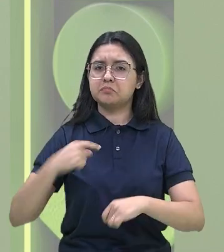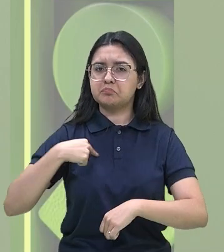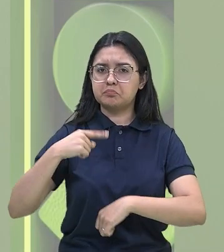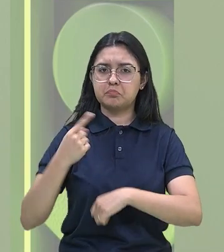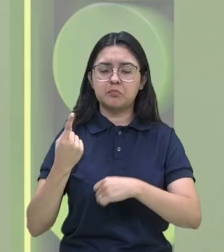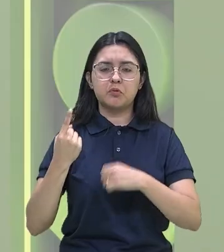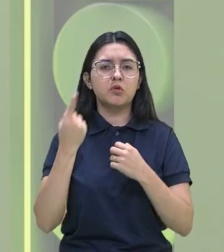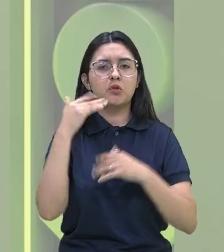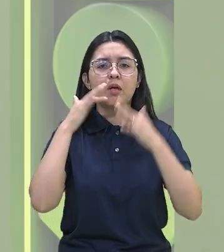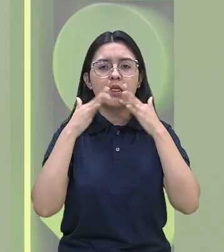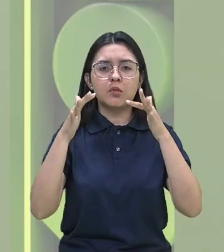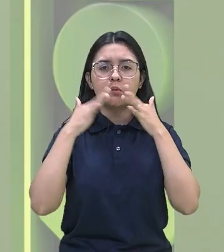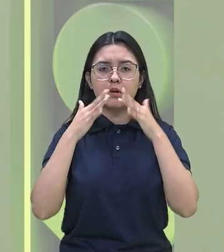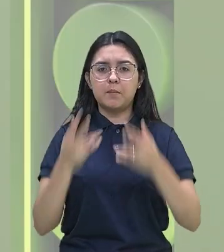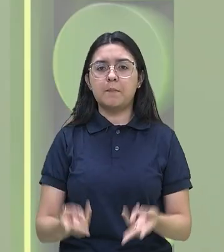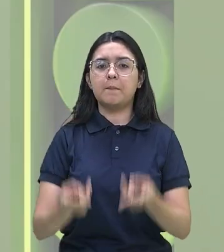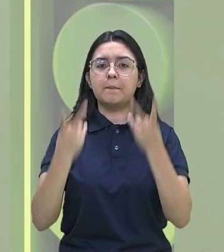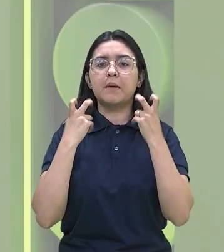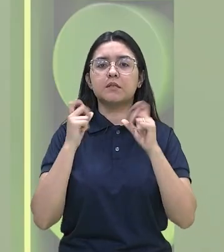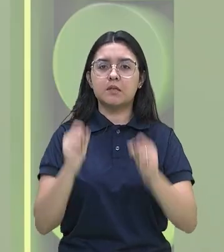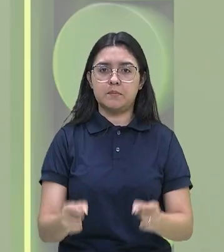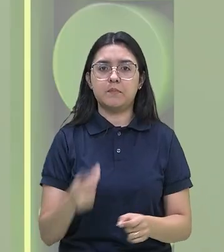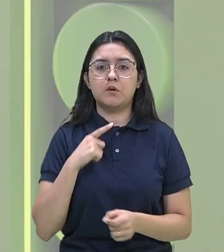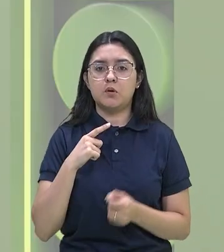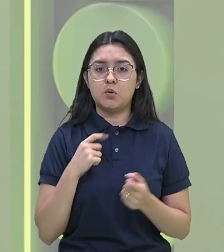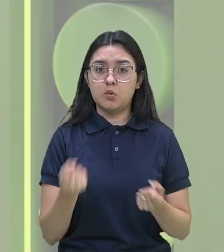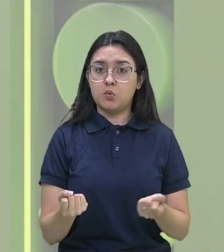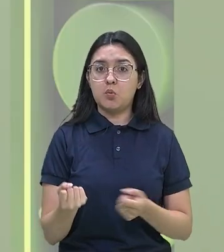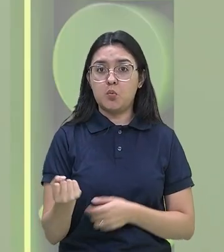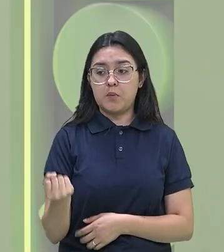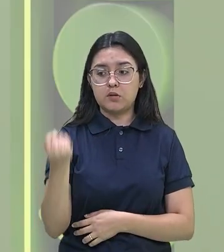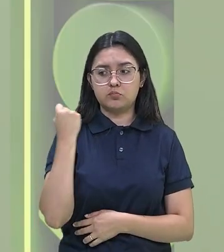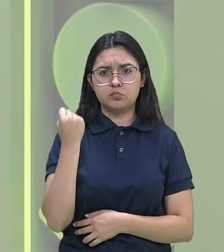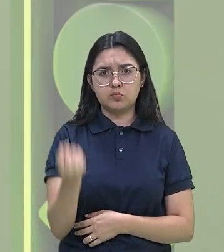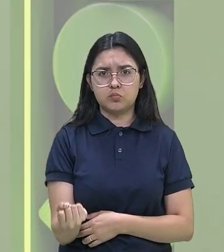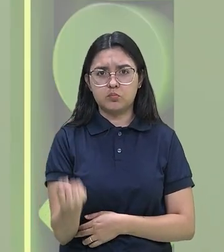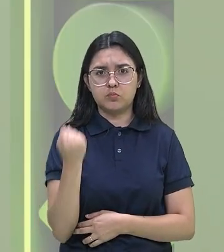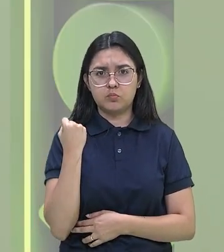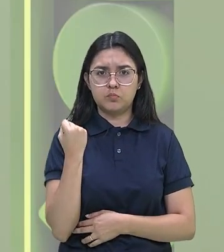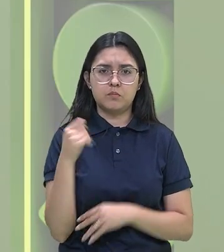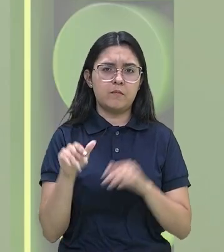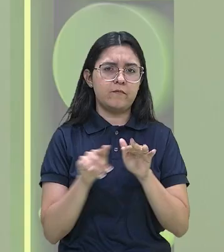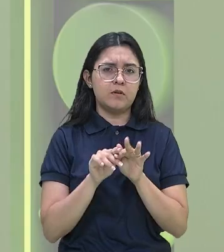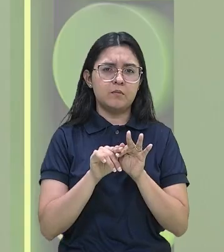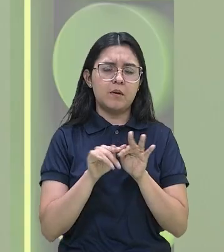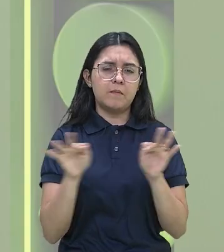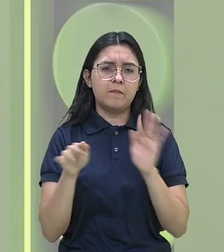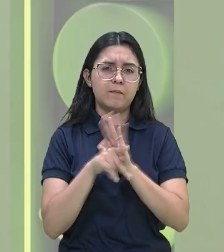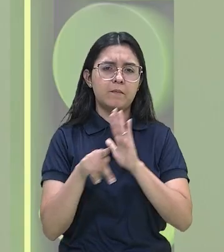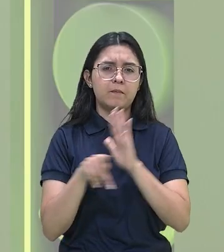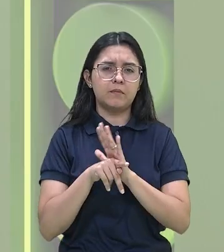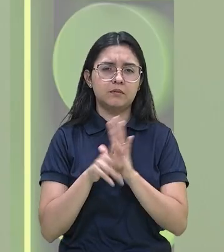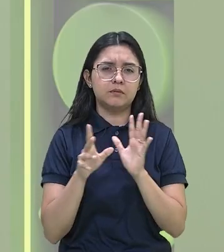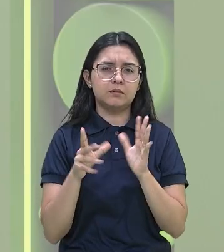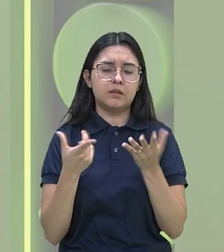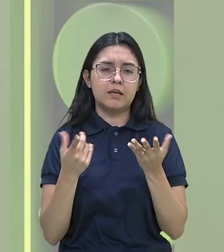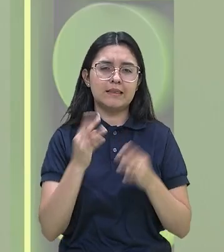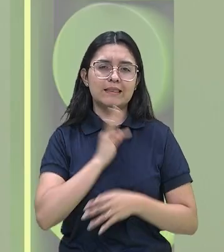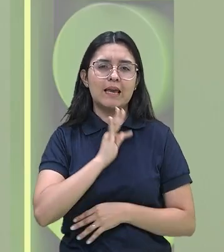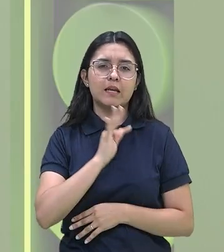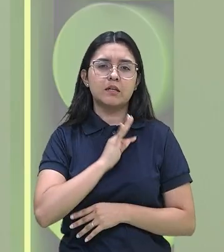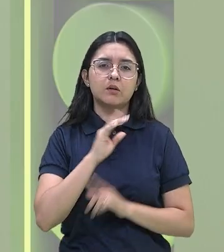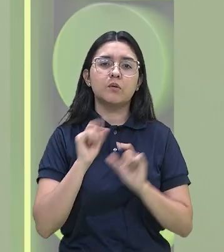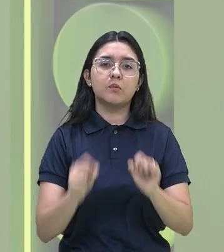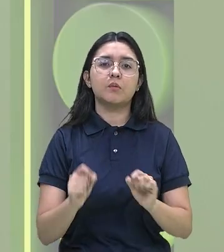se a gente observar, por exemplo, o levantar e o abaixar do nosso braço, falando de uma forma bem regional, mas de uma forma técnica,